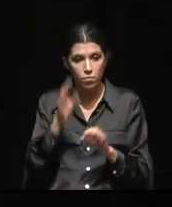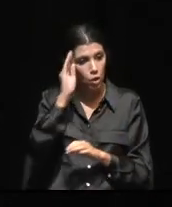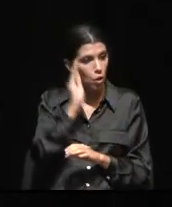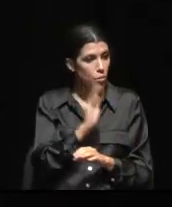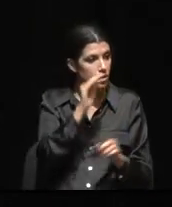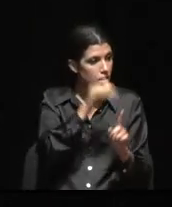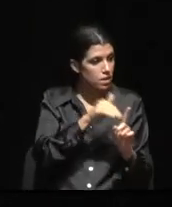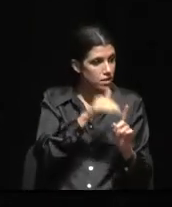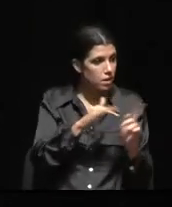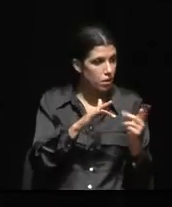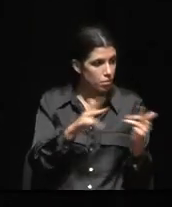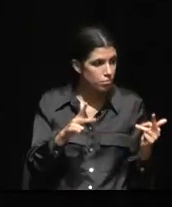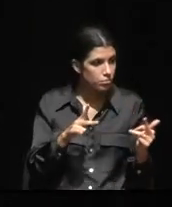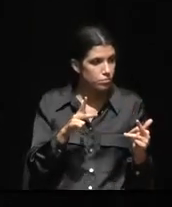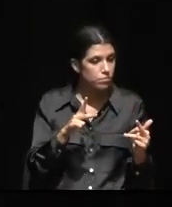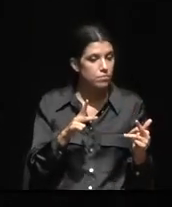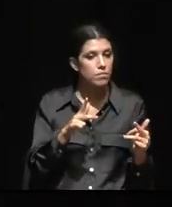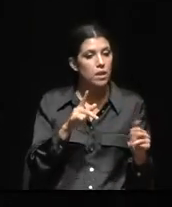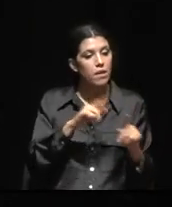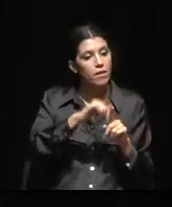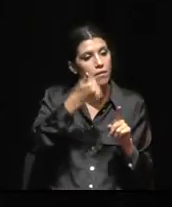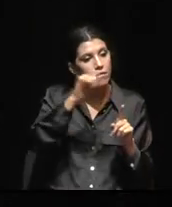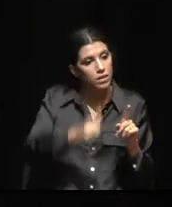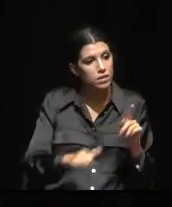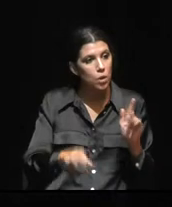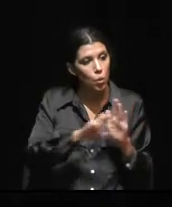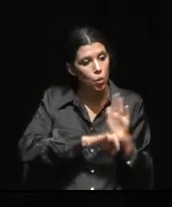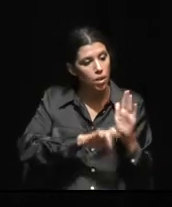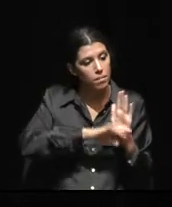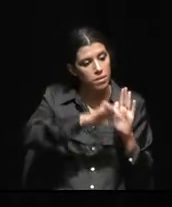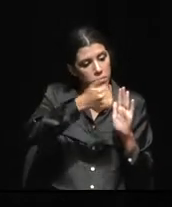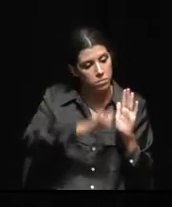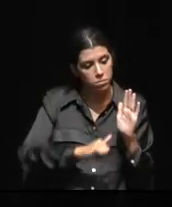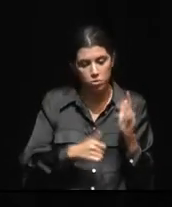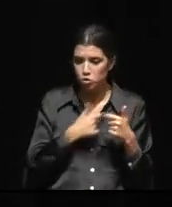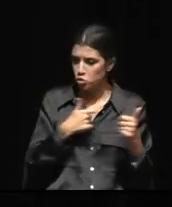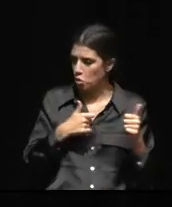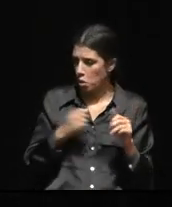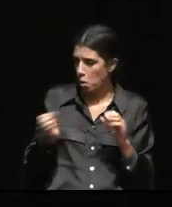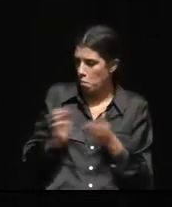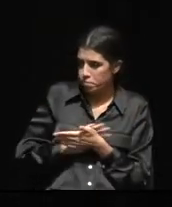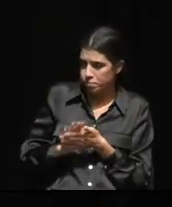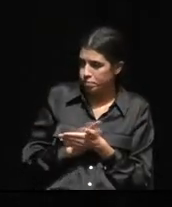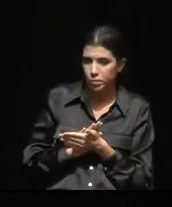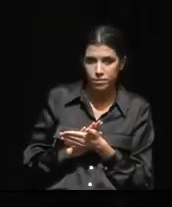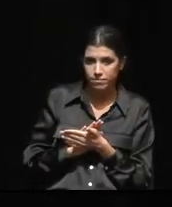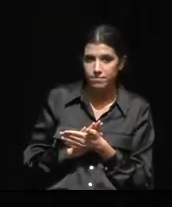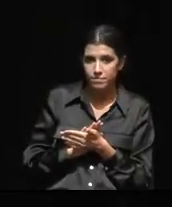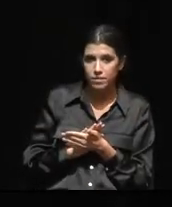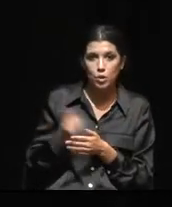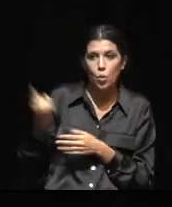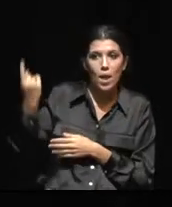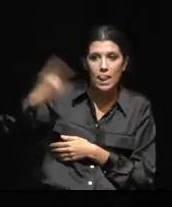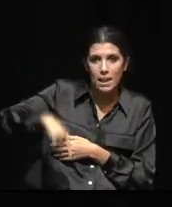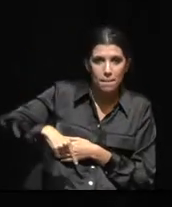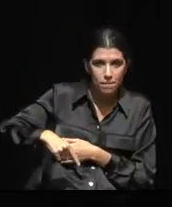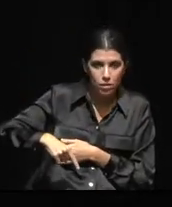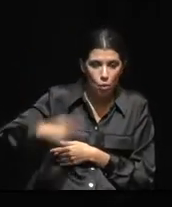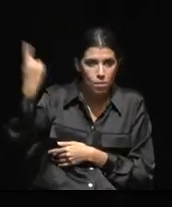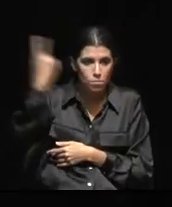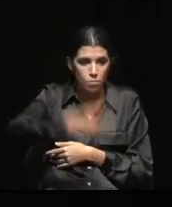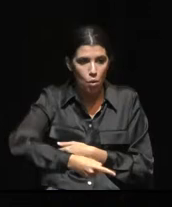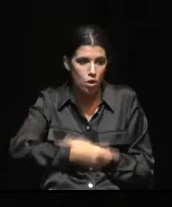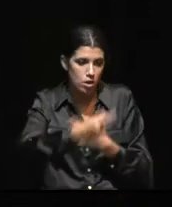executivo no âmbito da revisão do regulamento que não nos choca eh por não impor uma limitação ao